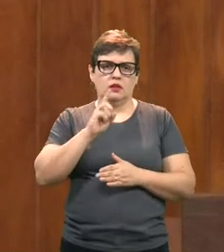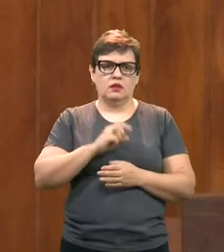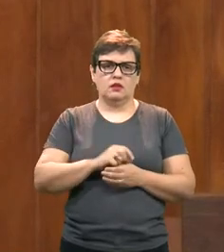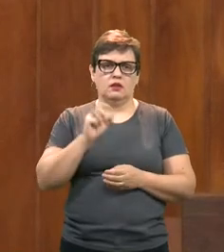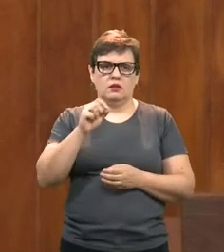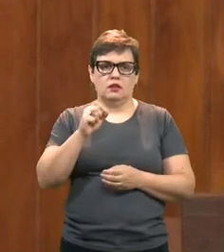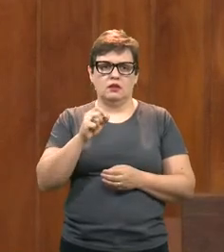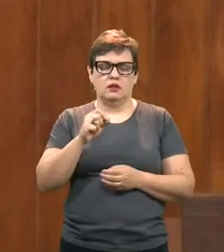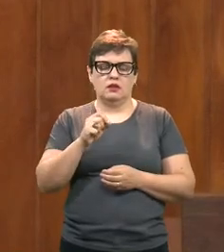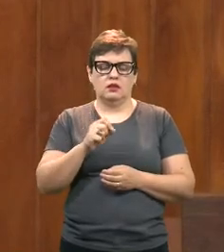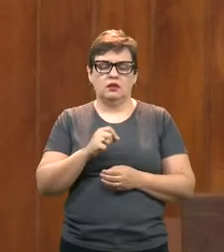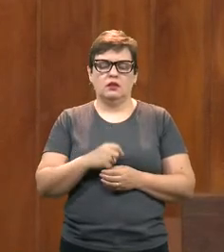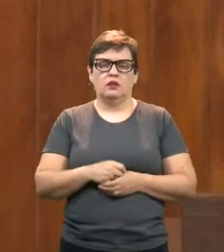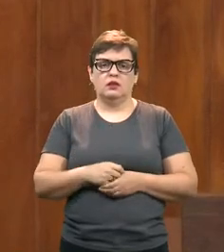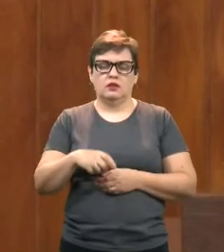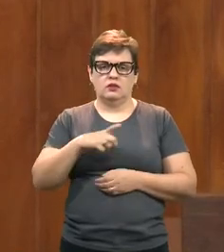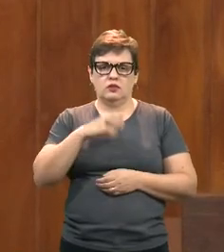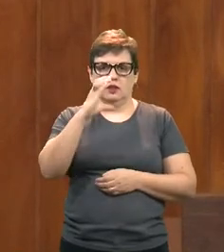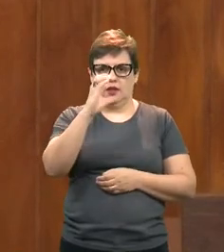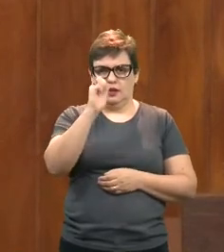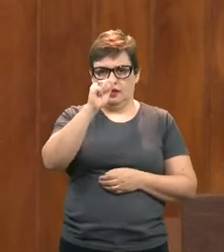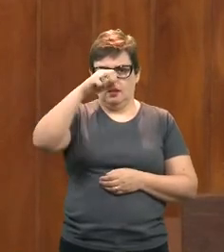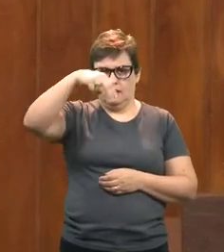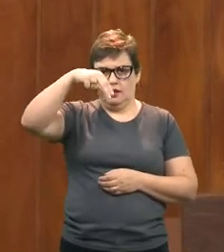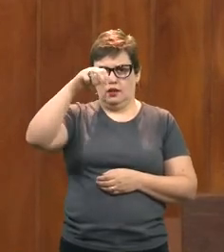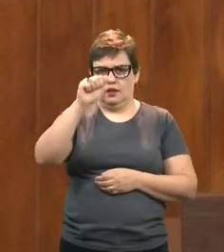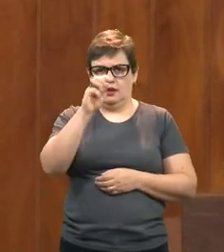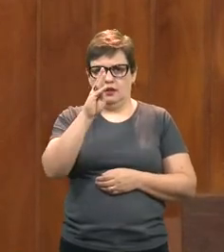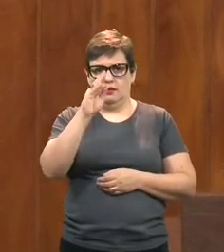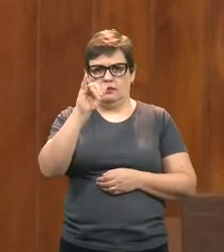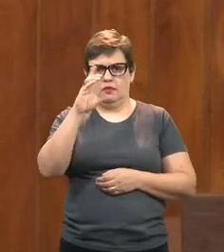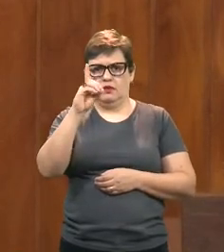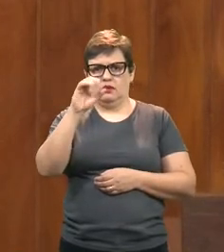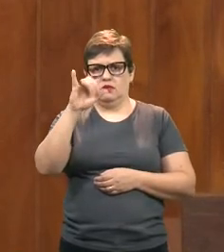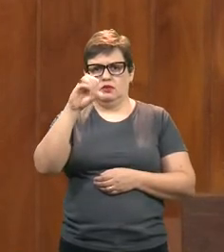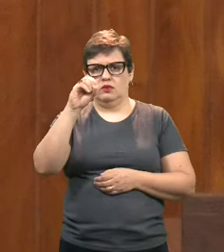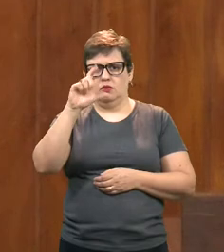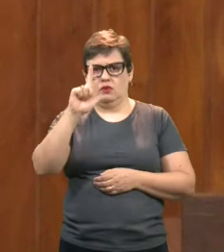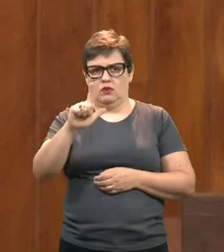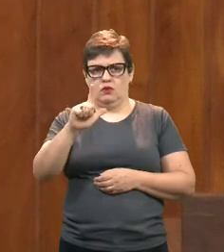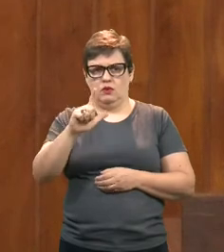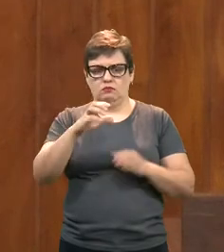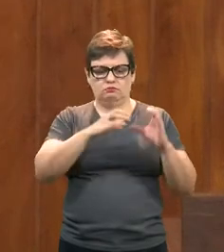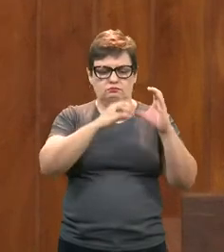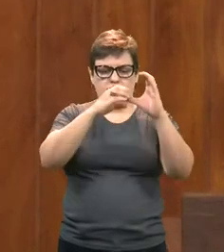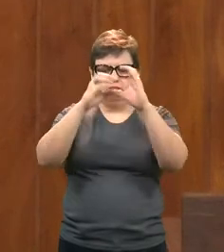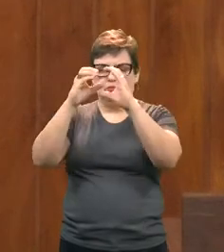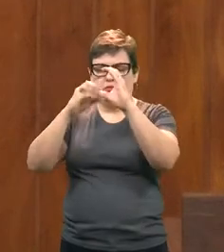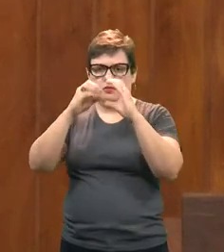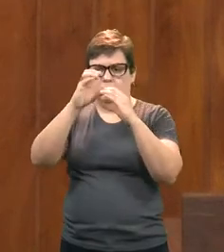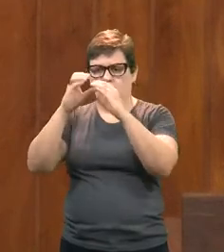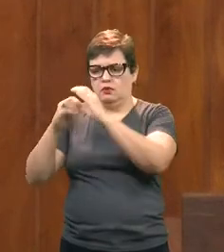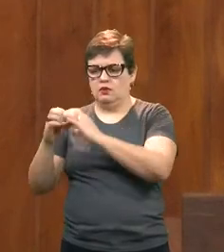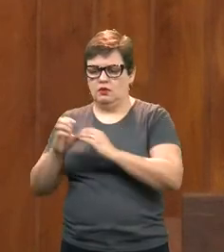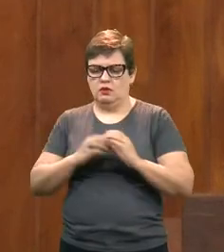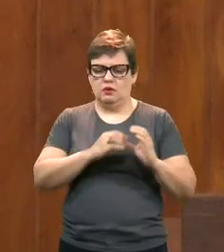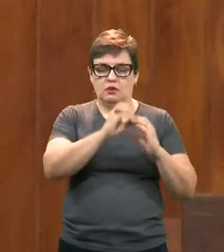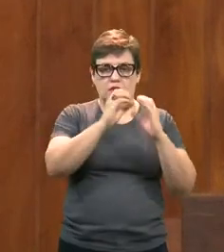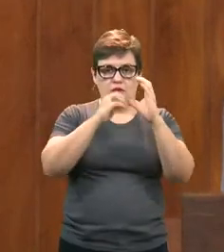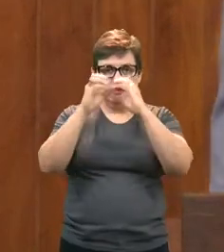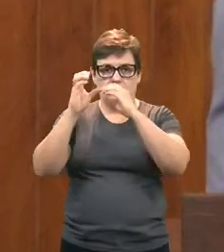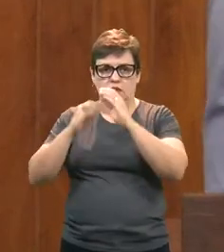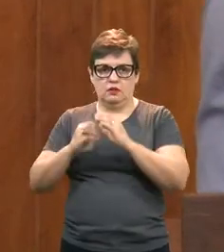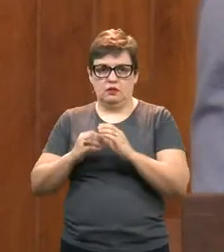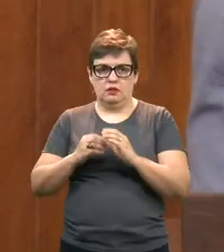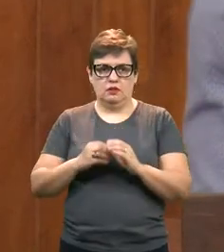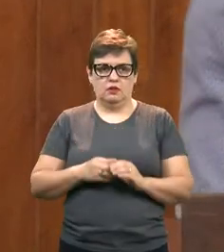Iniciei como médico pesquisador por lá, por conta de meu interesse em fitoterapia. A cannabis nós não